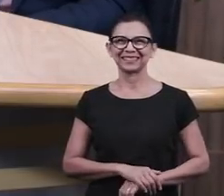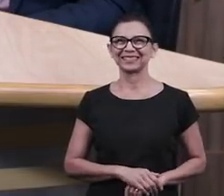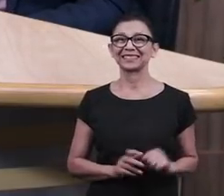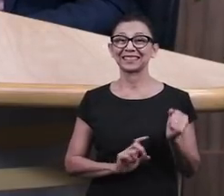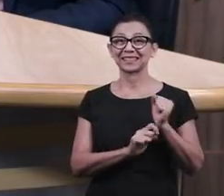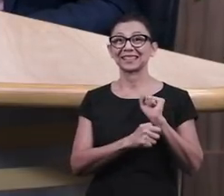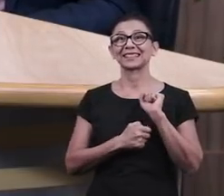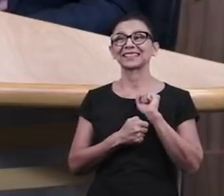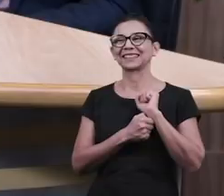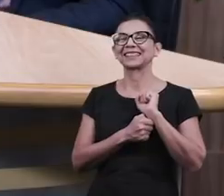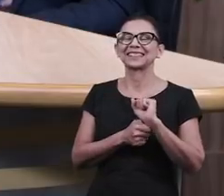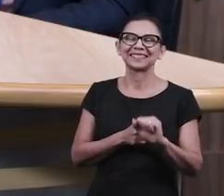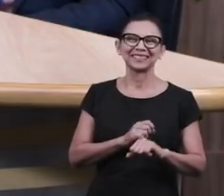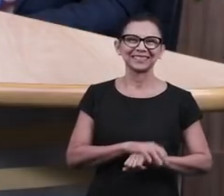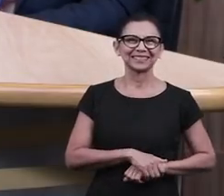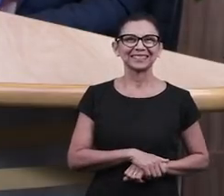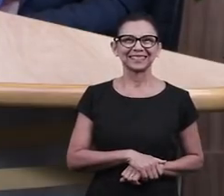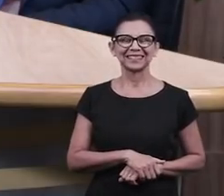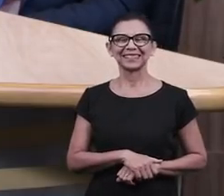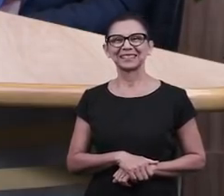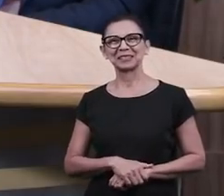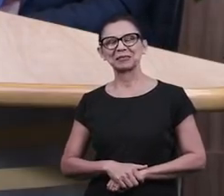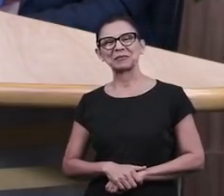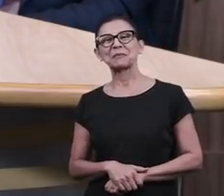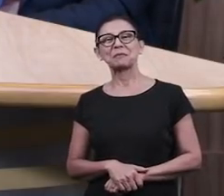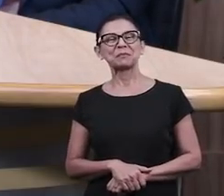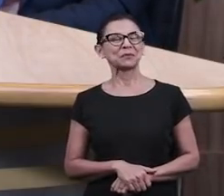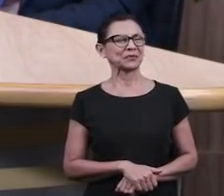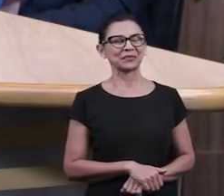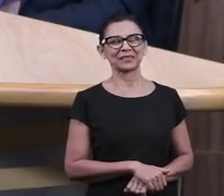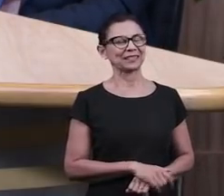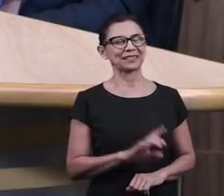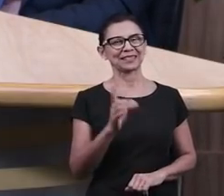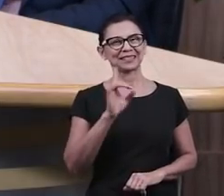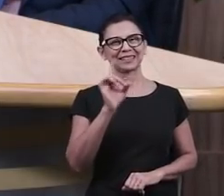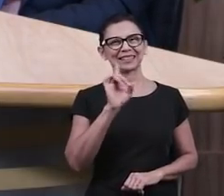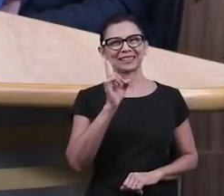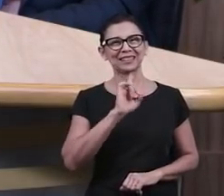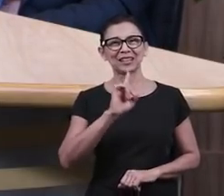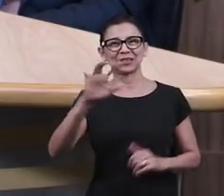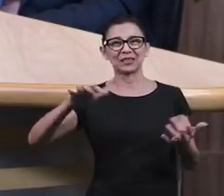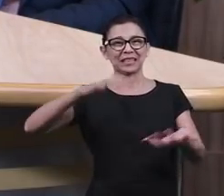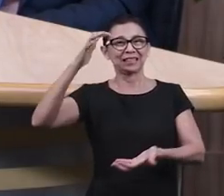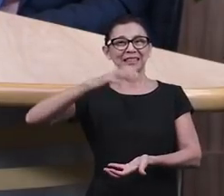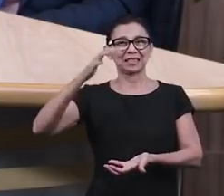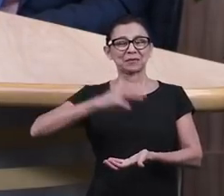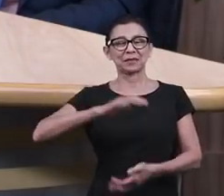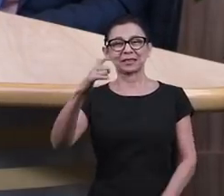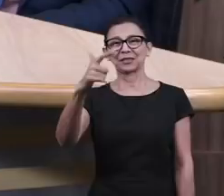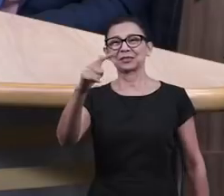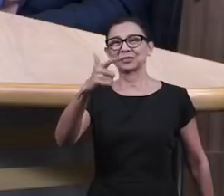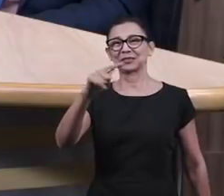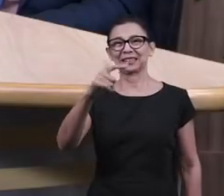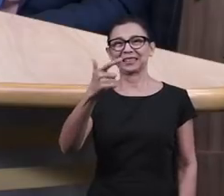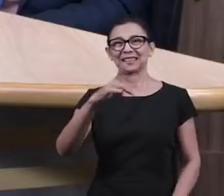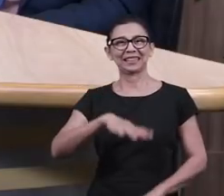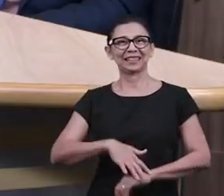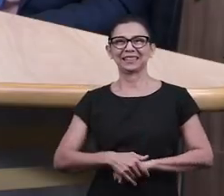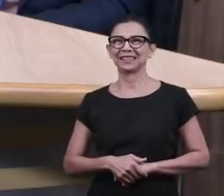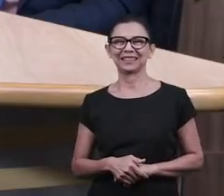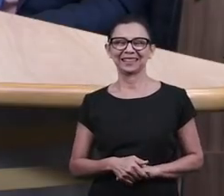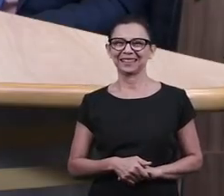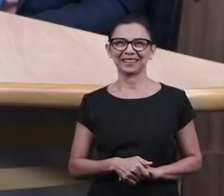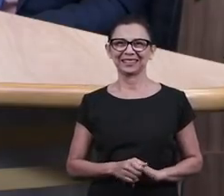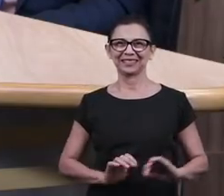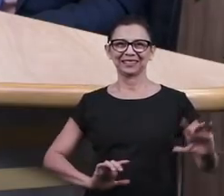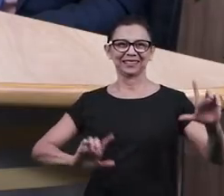nisso. Não vai ser ter transmissão ao vivo, não. Não, né? não vai ter transmissão ao E nem vivo. vai ficar no YouTube, para quem perder, pode assistir